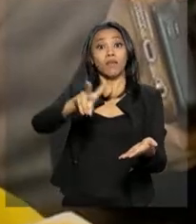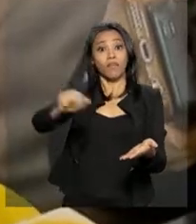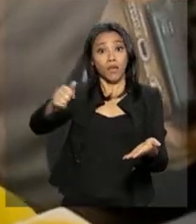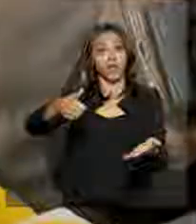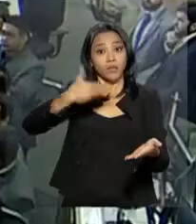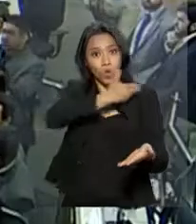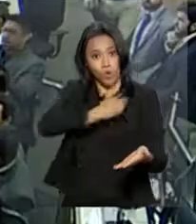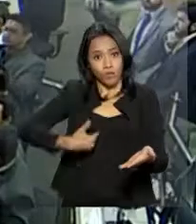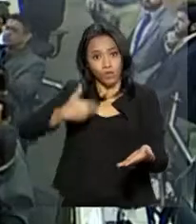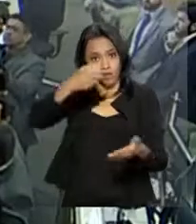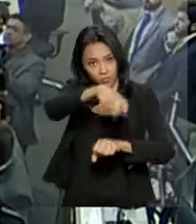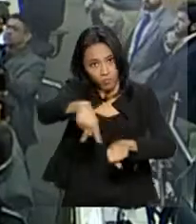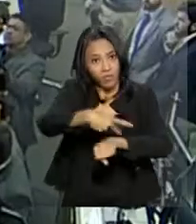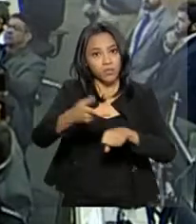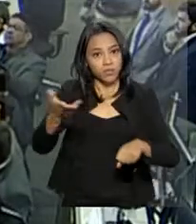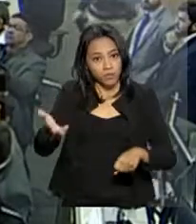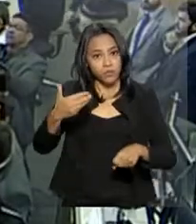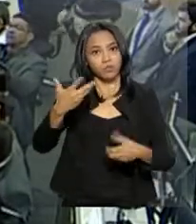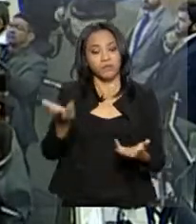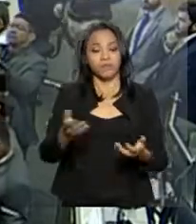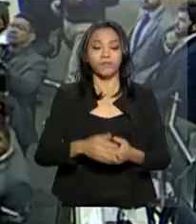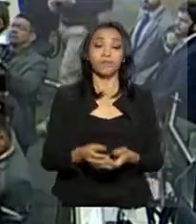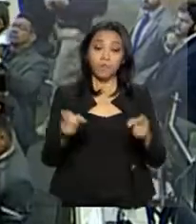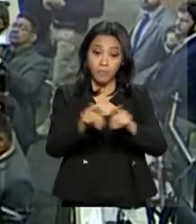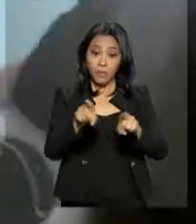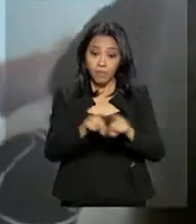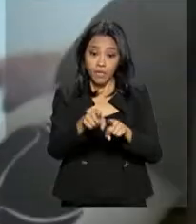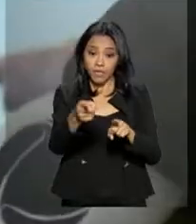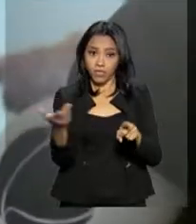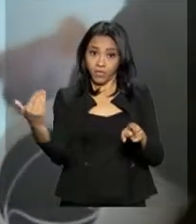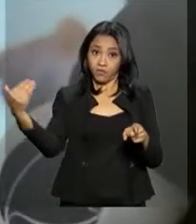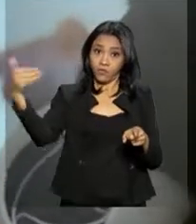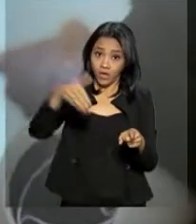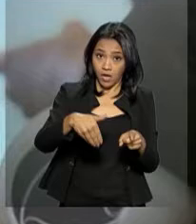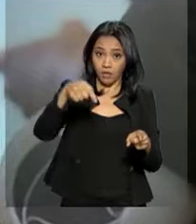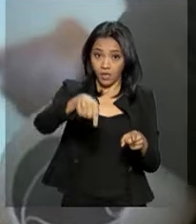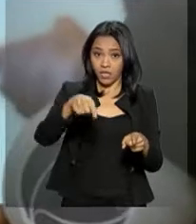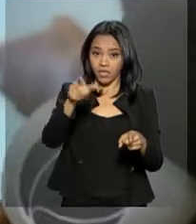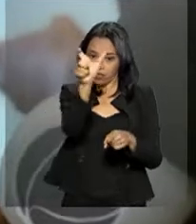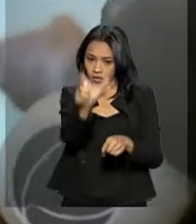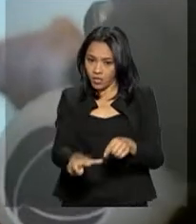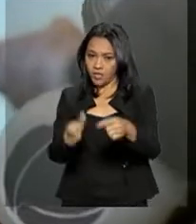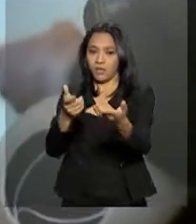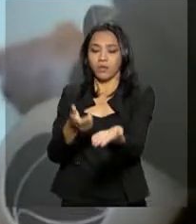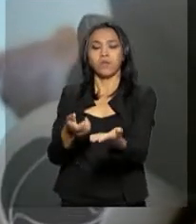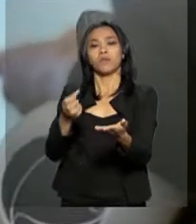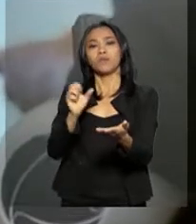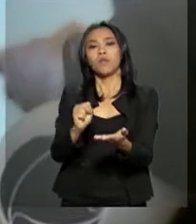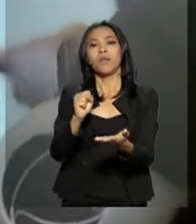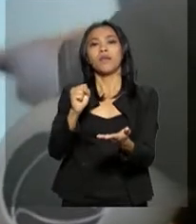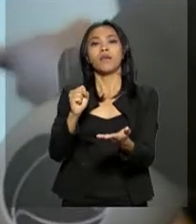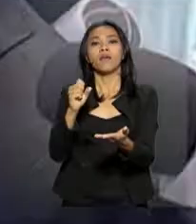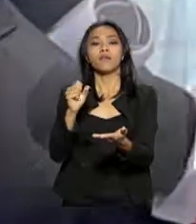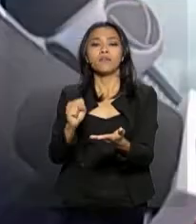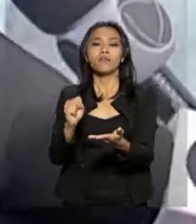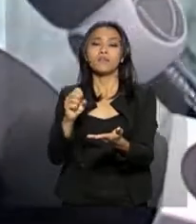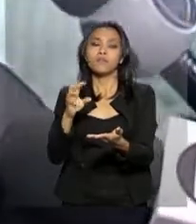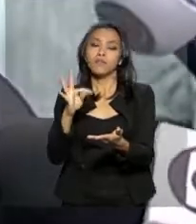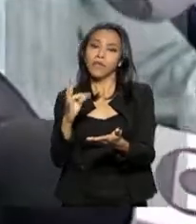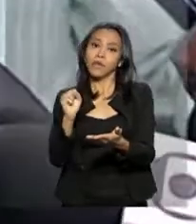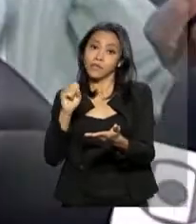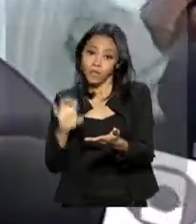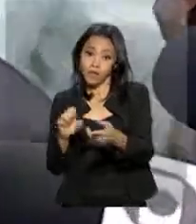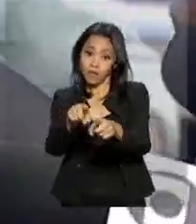o nosso país também passaram pelo centro aqui em brasília autoridades como os presidentes do tse rosa bebê do